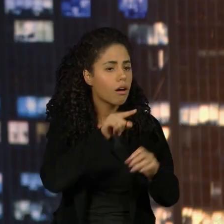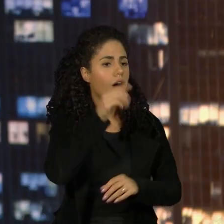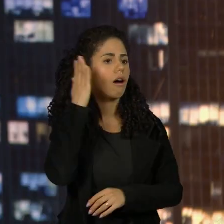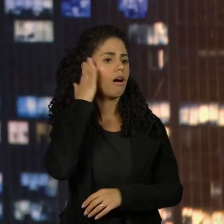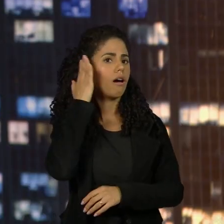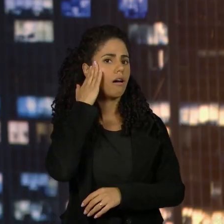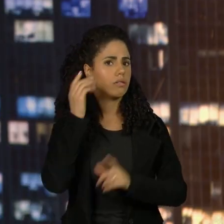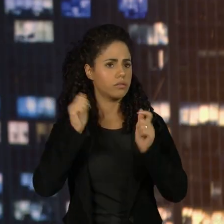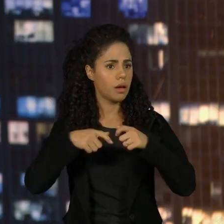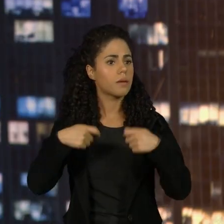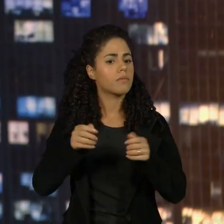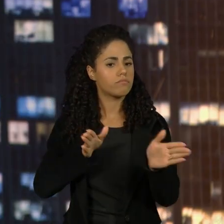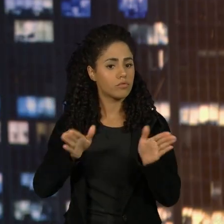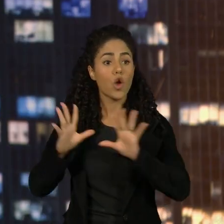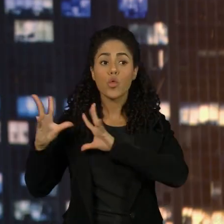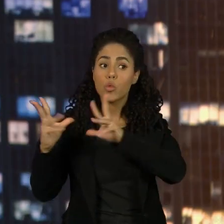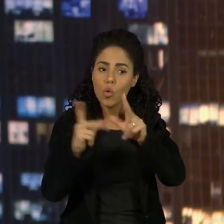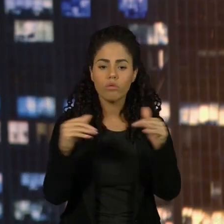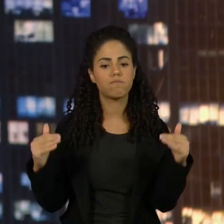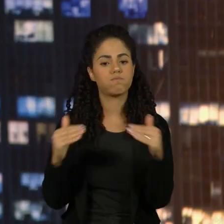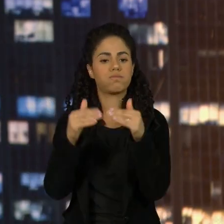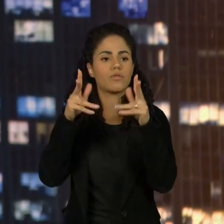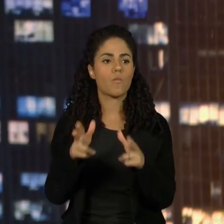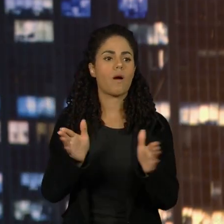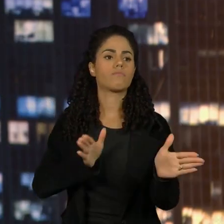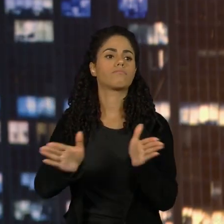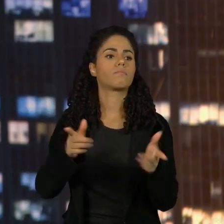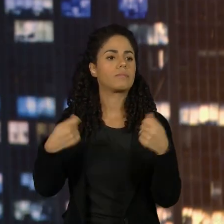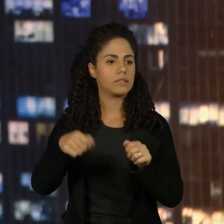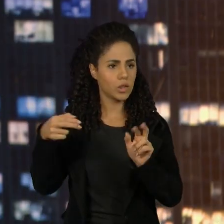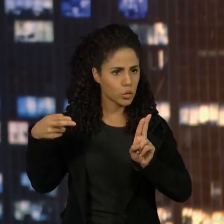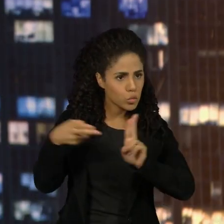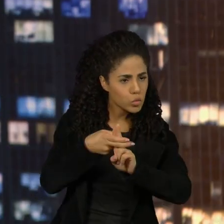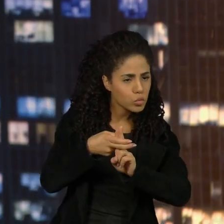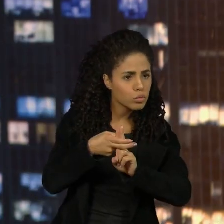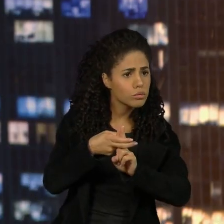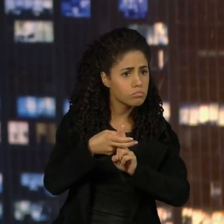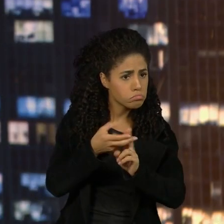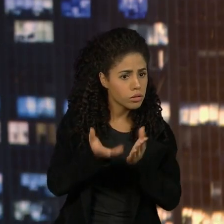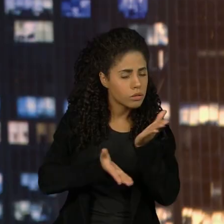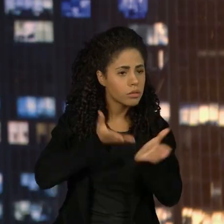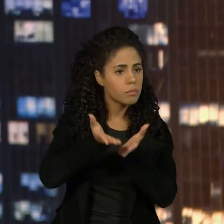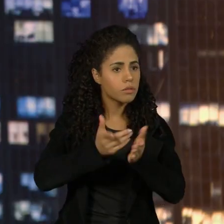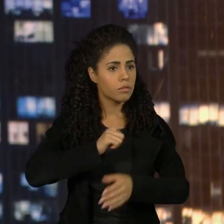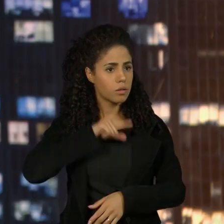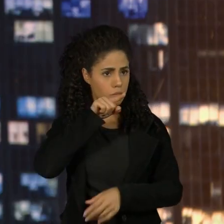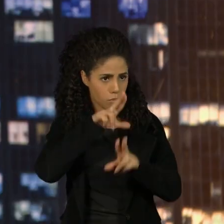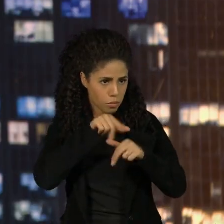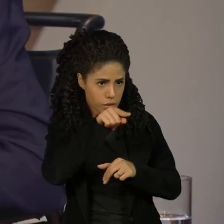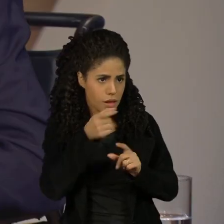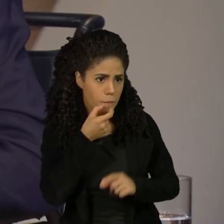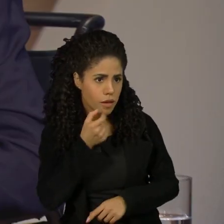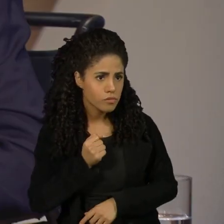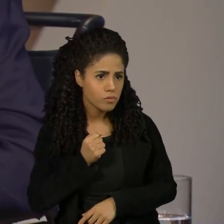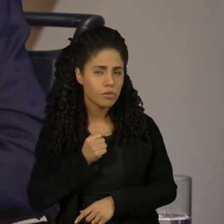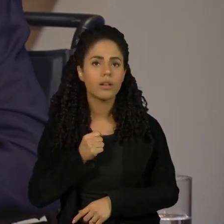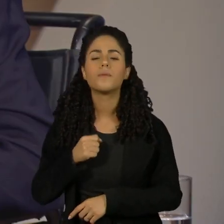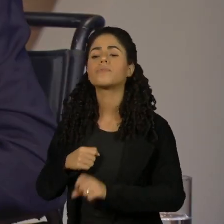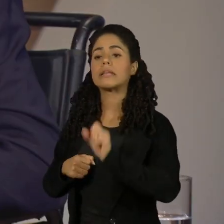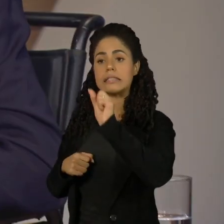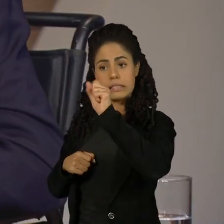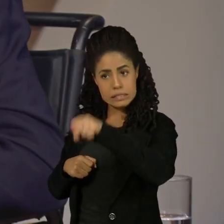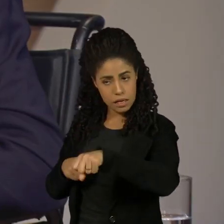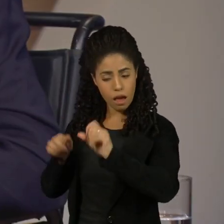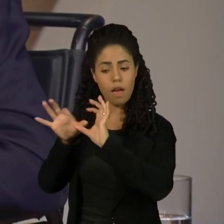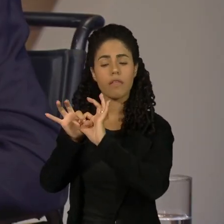saibam que todos têm o direito, então, a buscar o SUS por esse medicamento. Exatamente, ele está